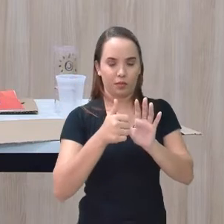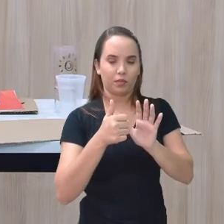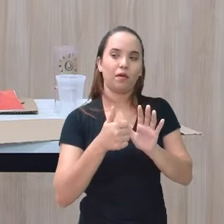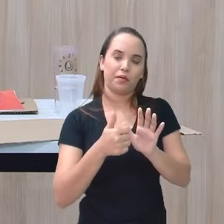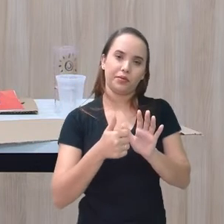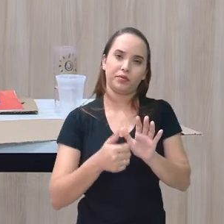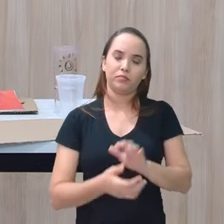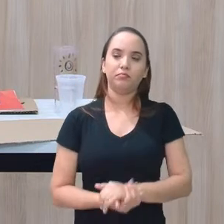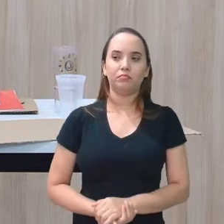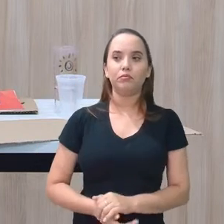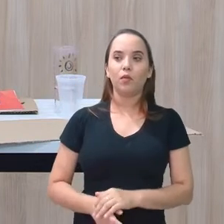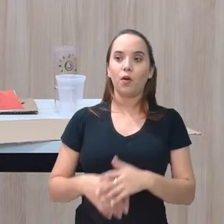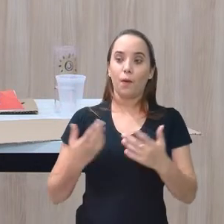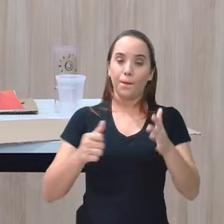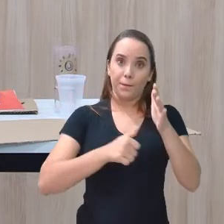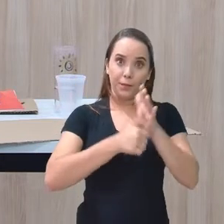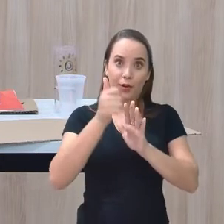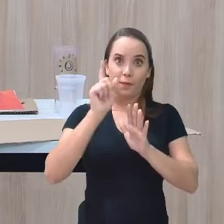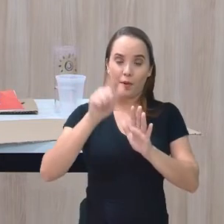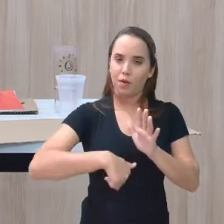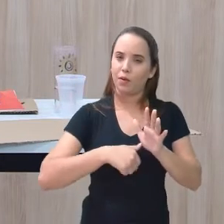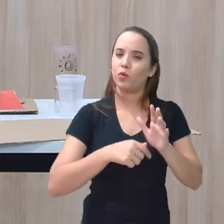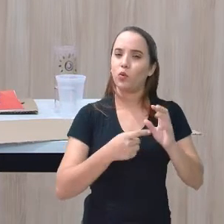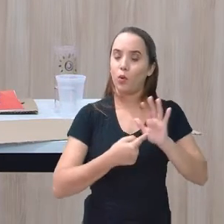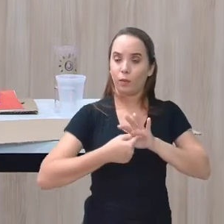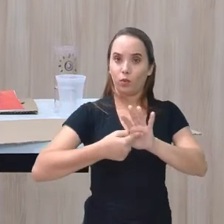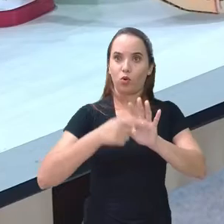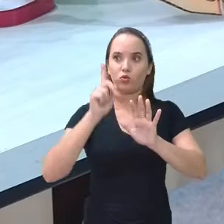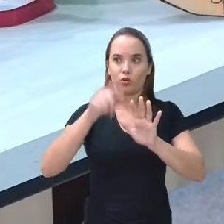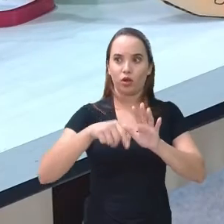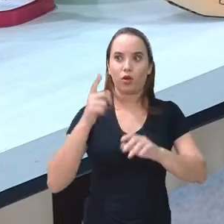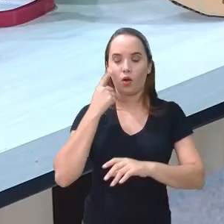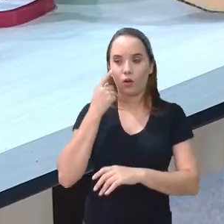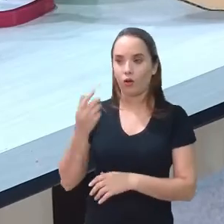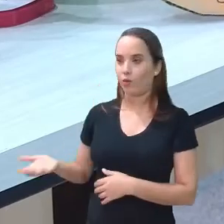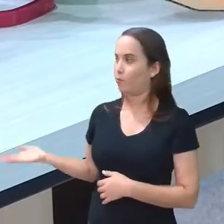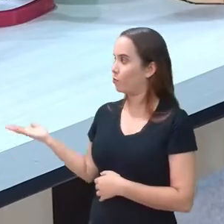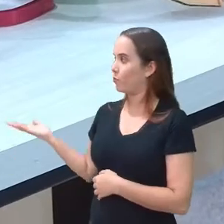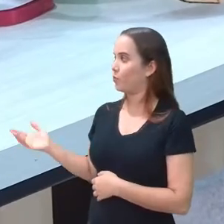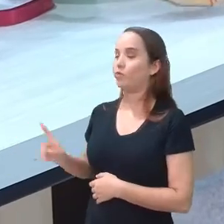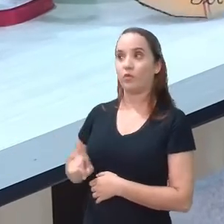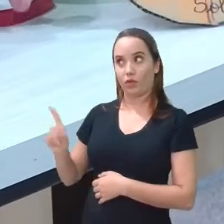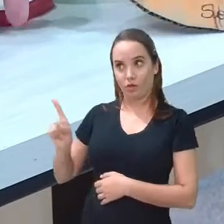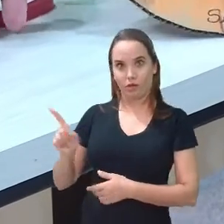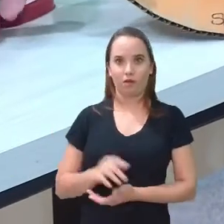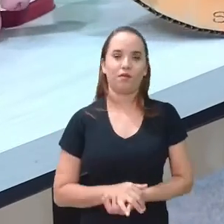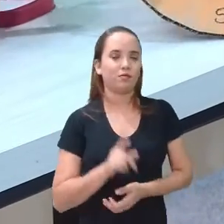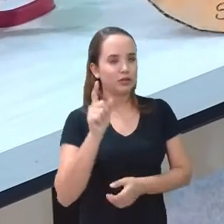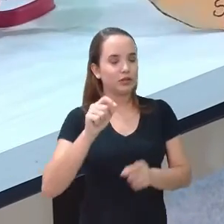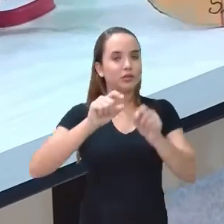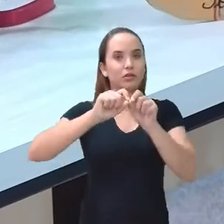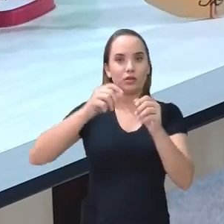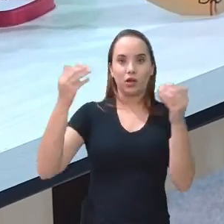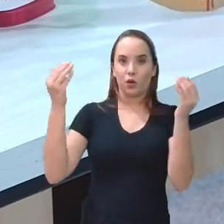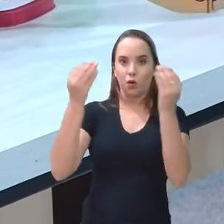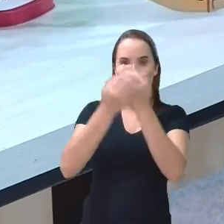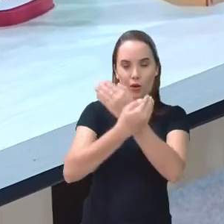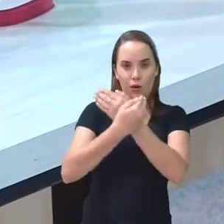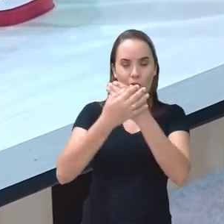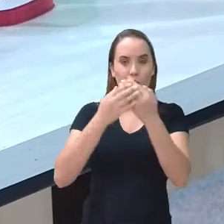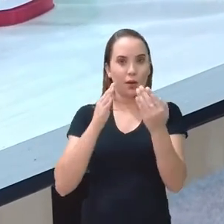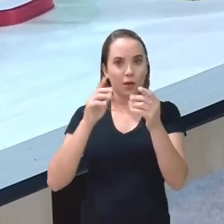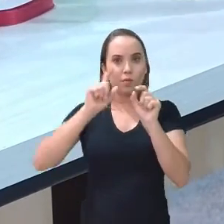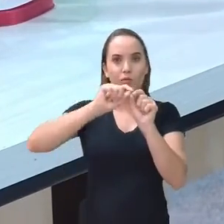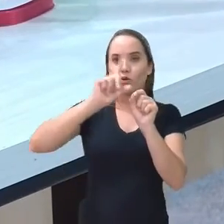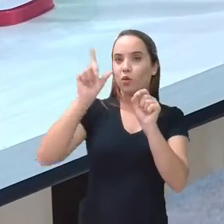um. Pronto, o primeiro que eu demonstrei, não é? Ela está dizendo aqui, ó, eclipse lunar, né?